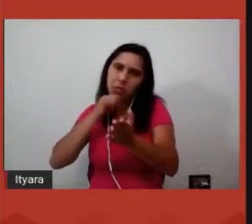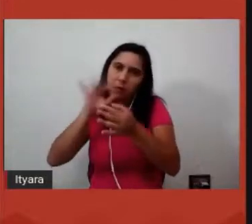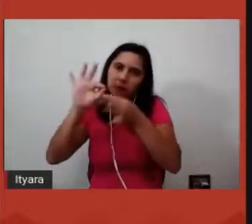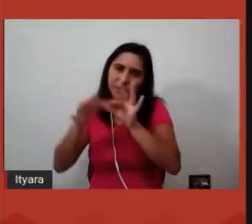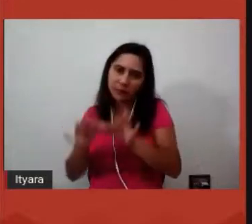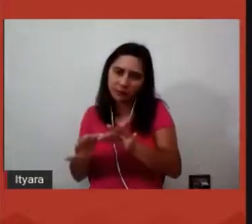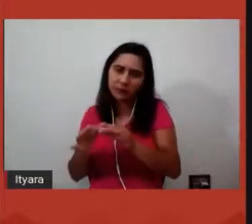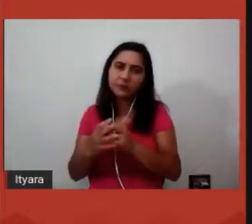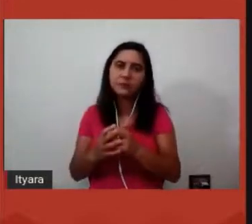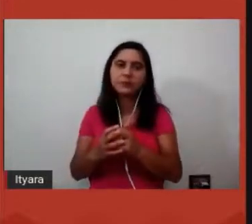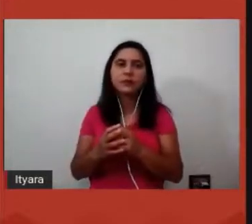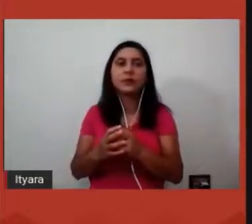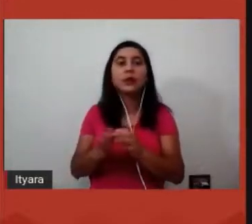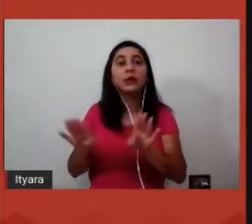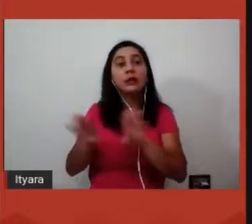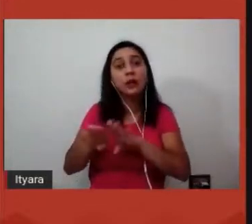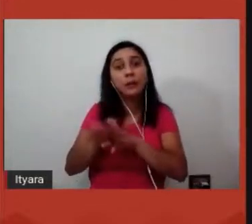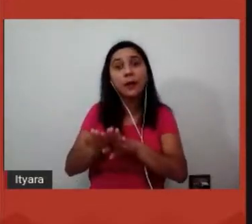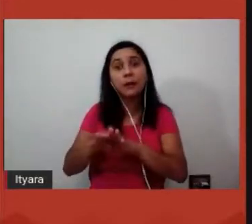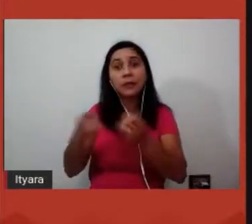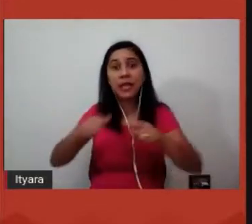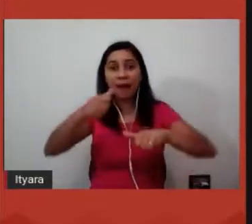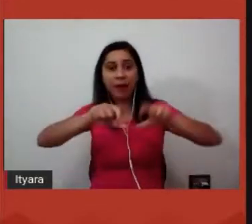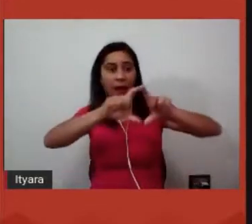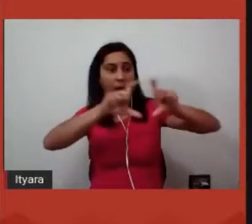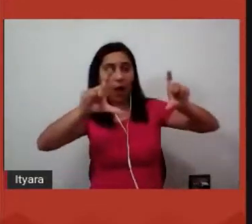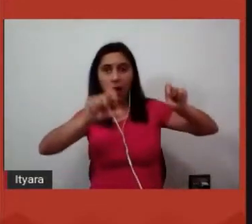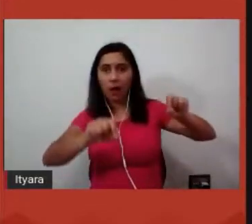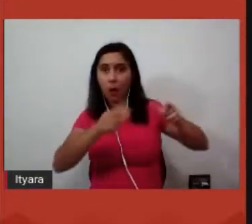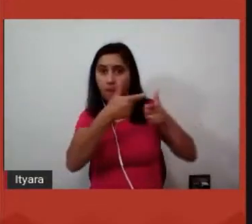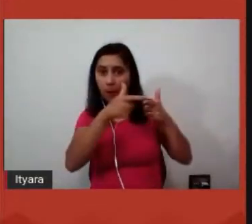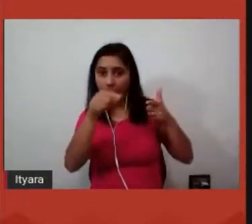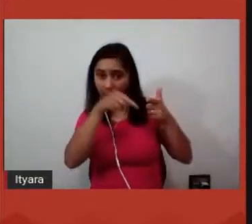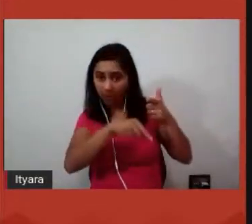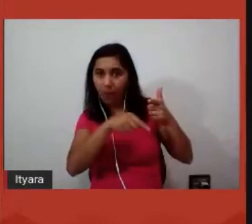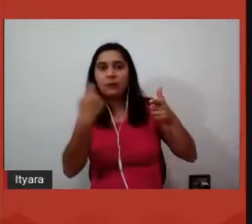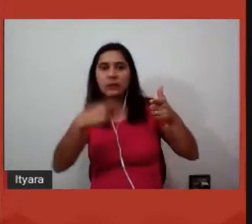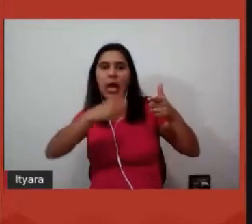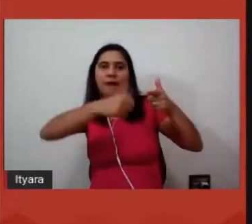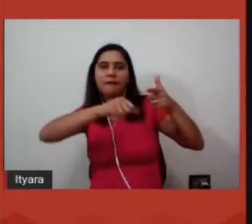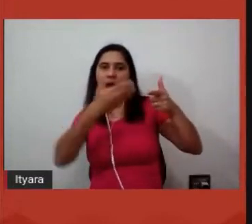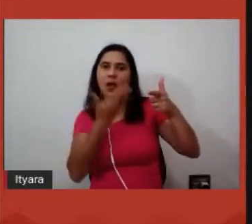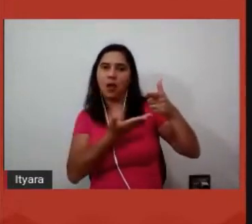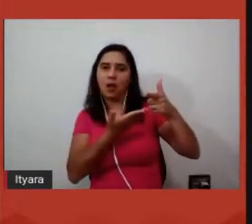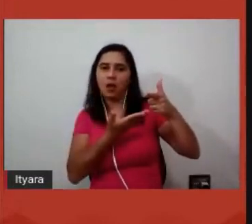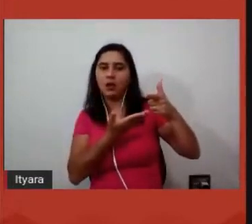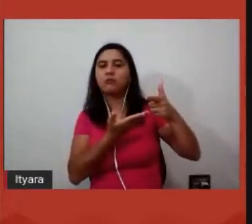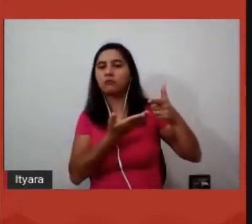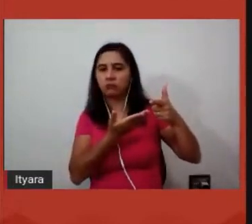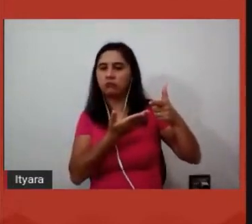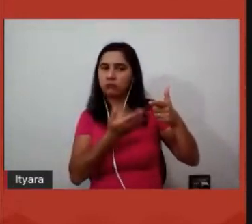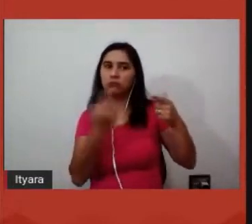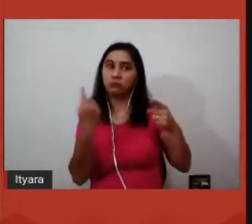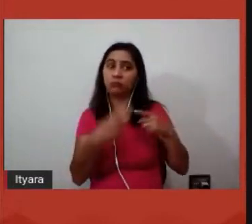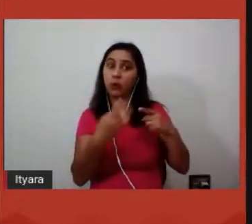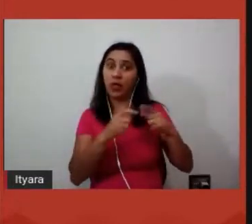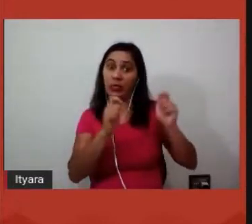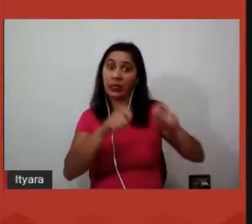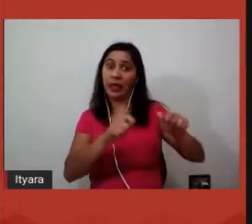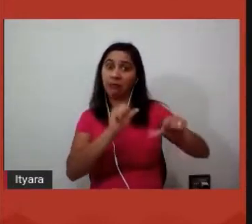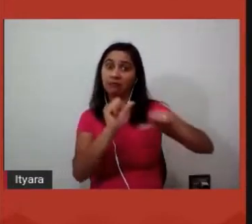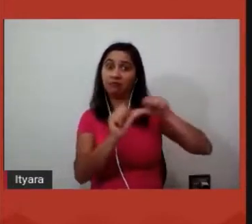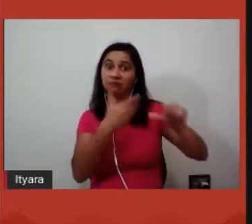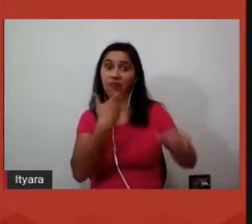Inclusive, avaliar a situação problema, que é o disparador, né? Que certamente tem espaço para melhora,